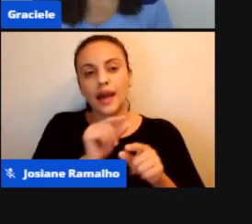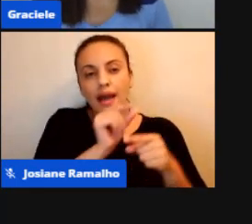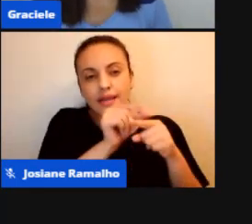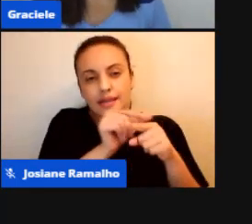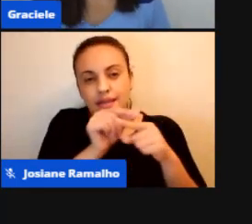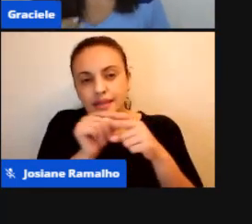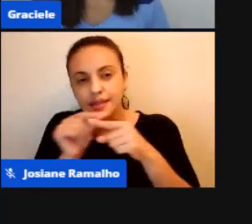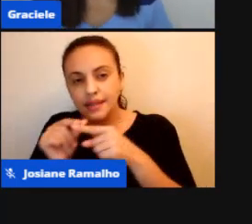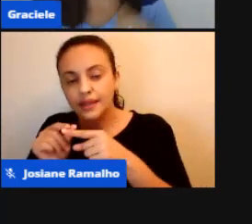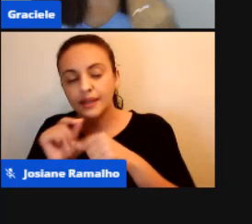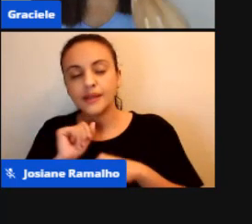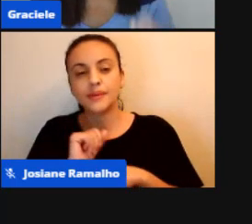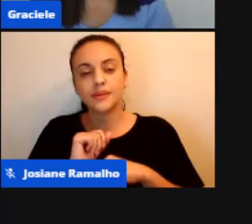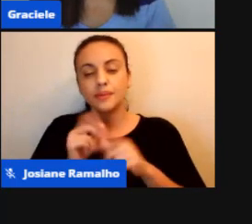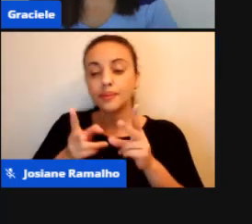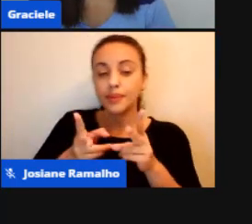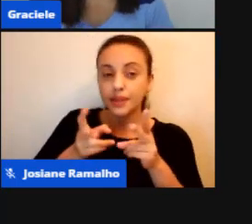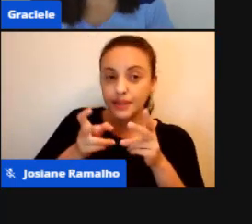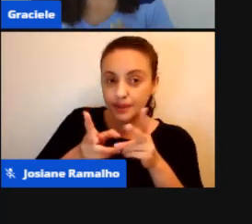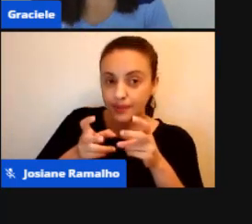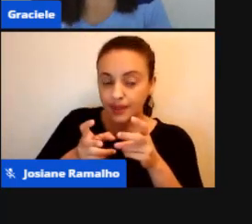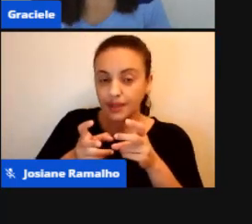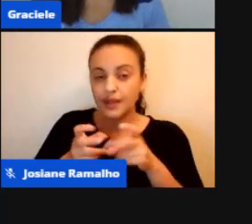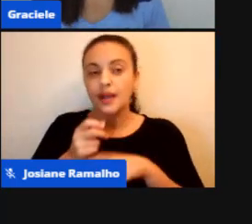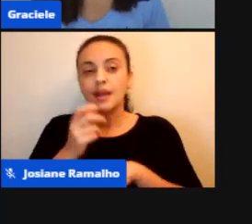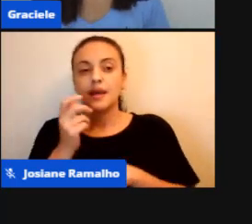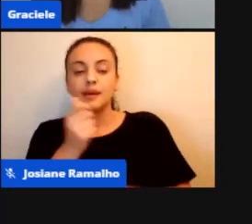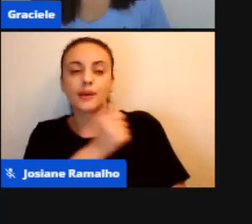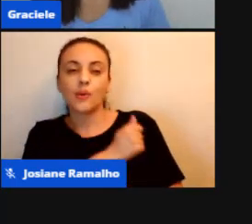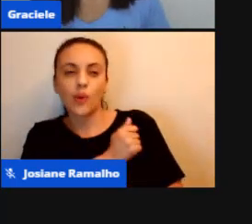aluno, ele está num processo ainda